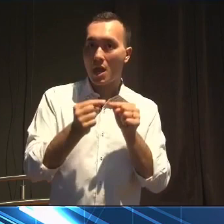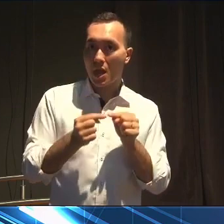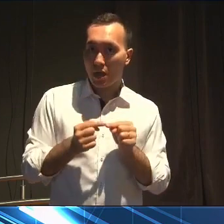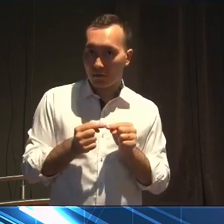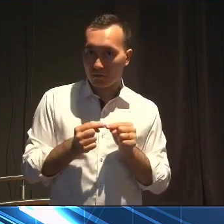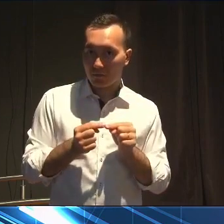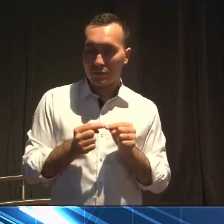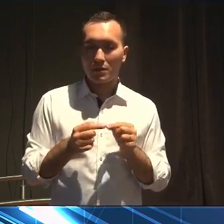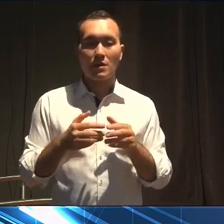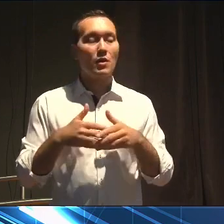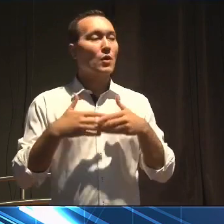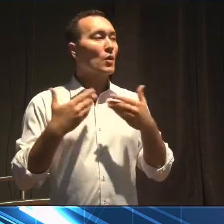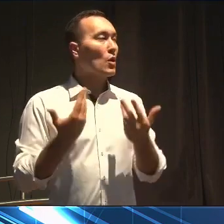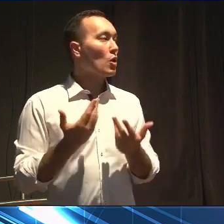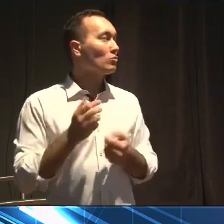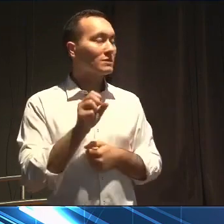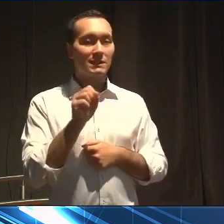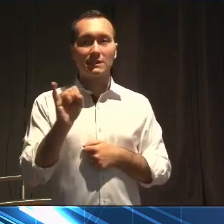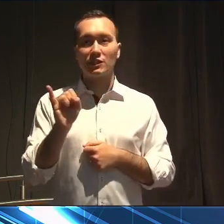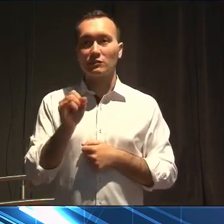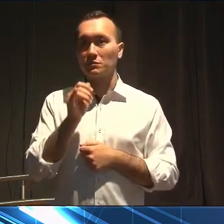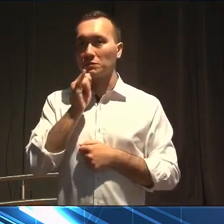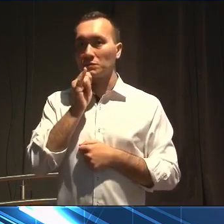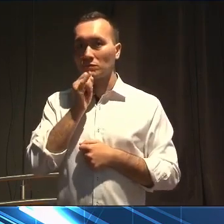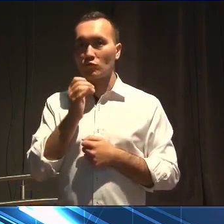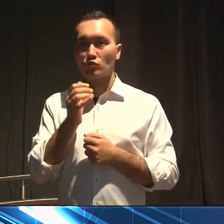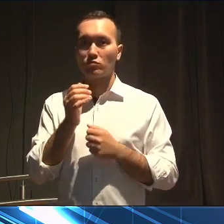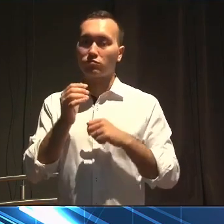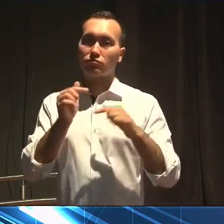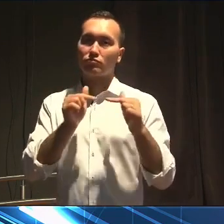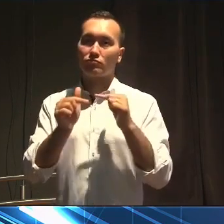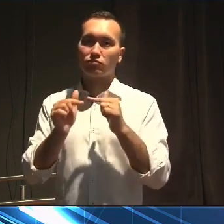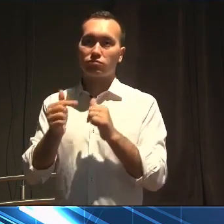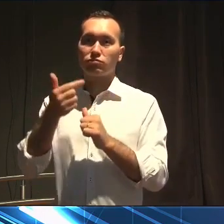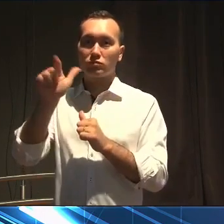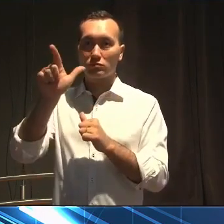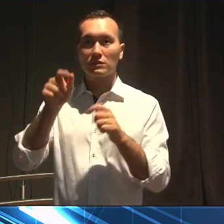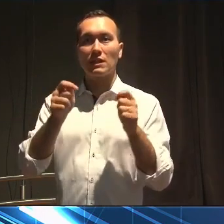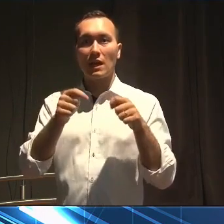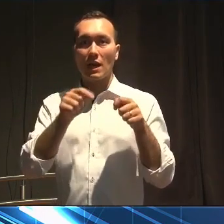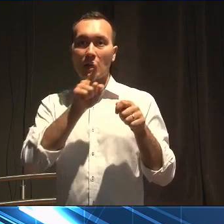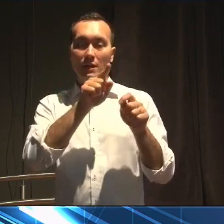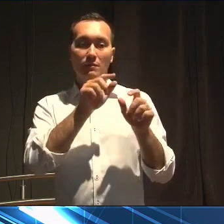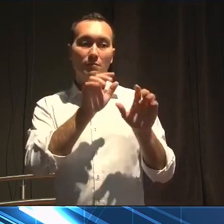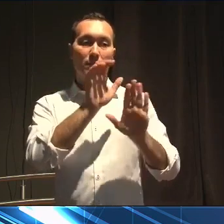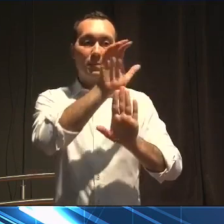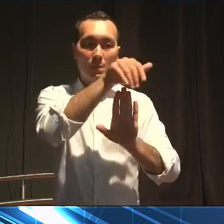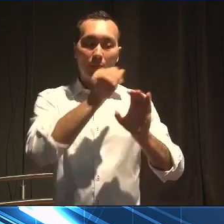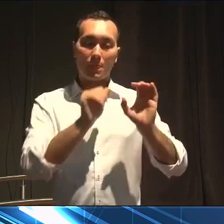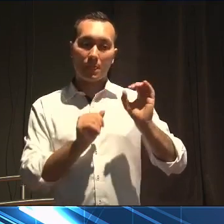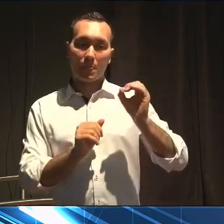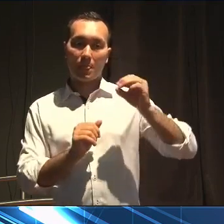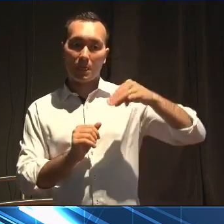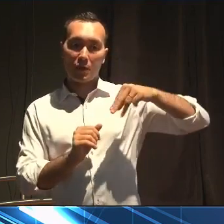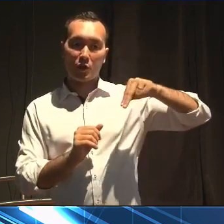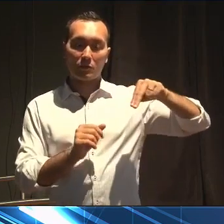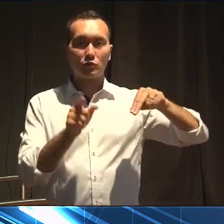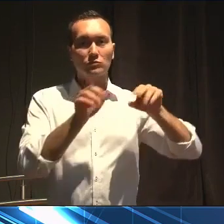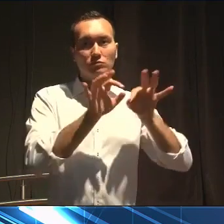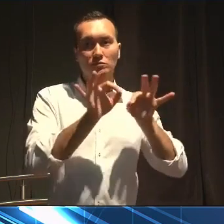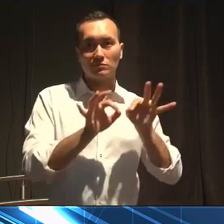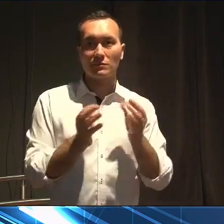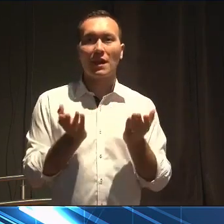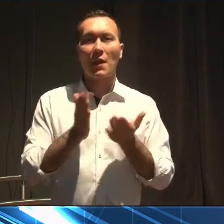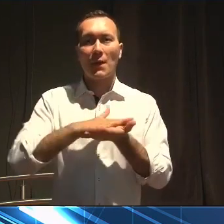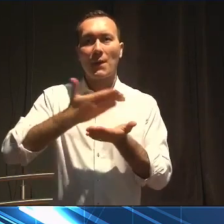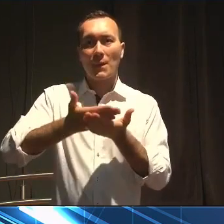um digital twin, um gêmeo digital, a gente vai operar ele lá dentro do Omniverse. A segunda coisa importante é a